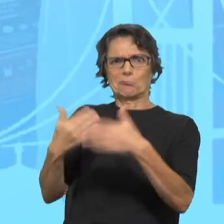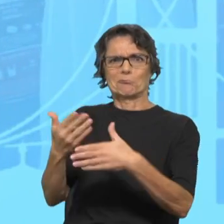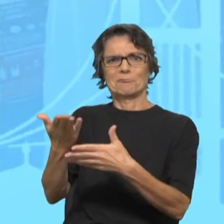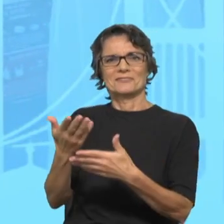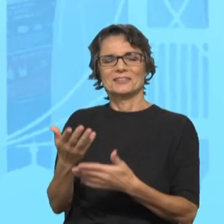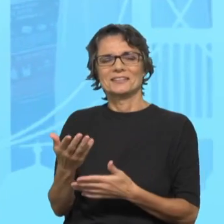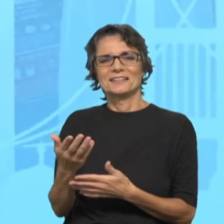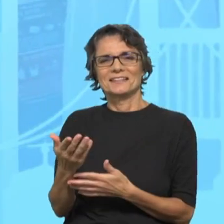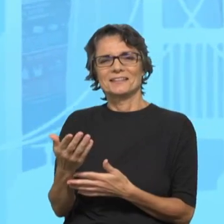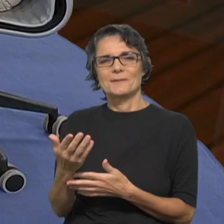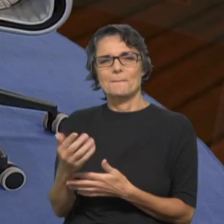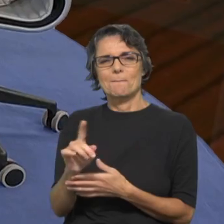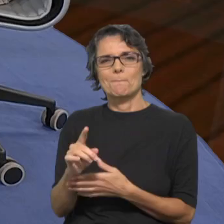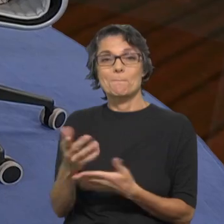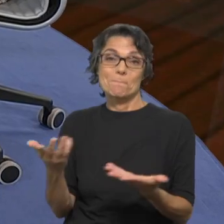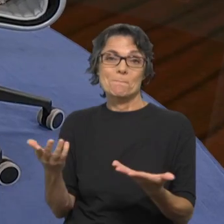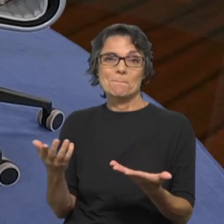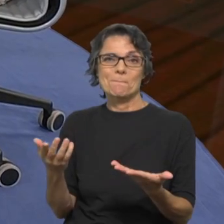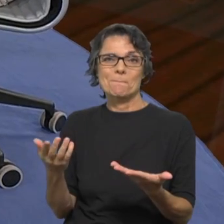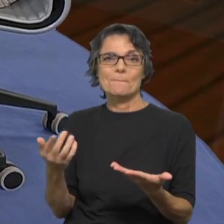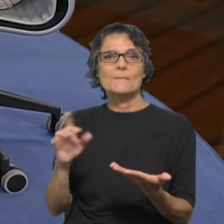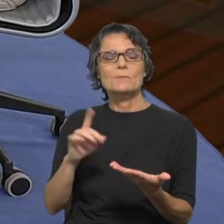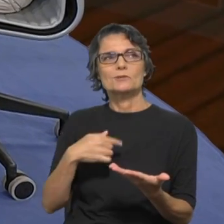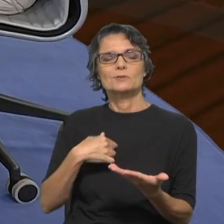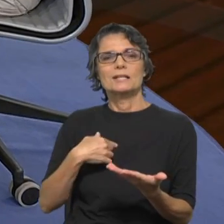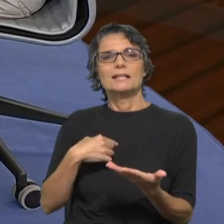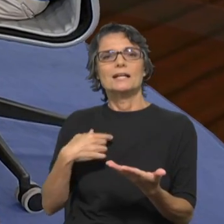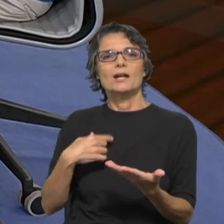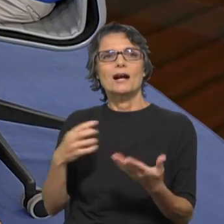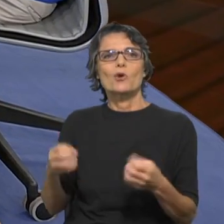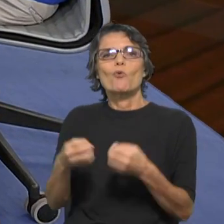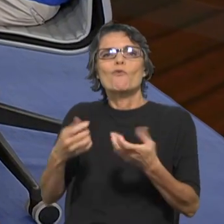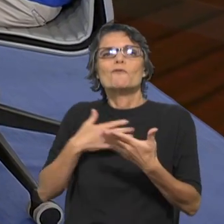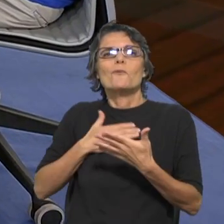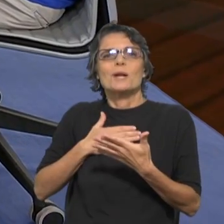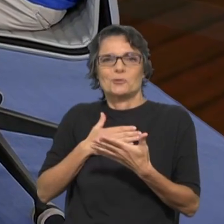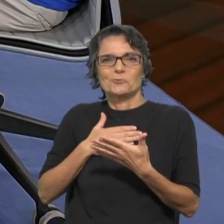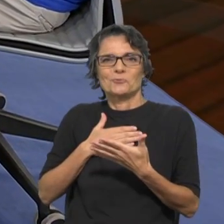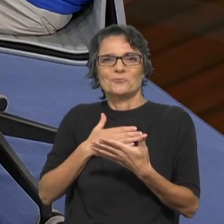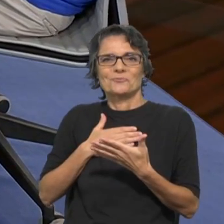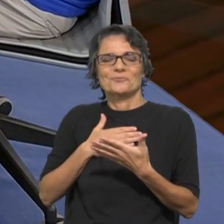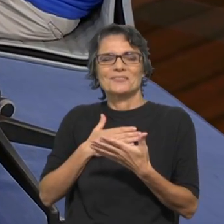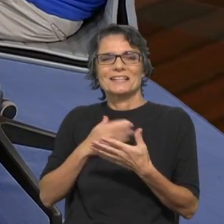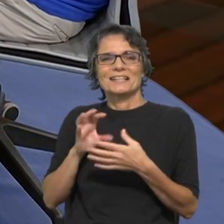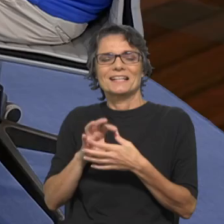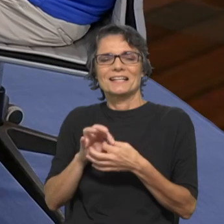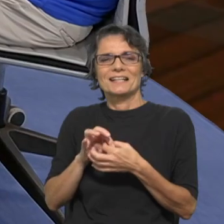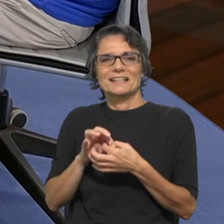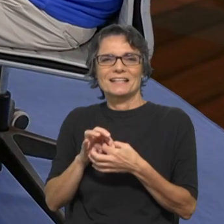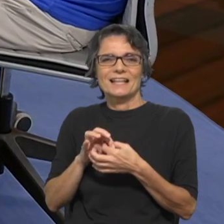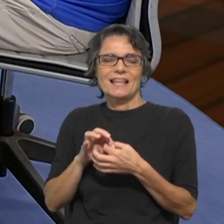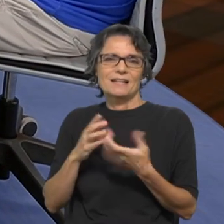vivo. E, portanto, o meu convívio aconteceu assim em ordem à pastoral da Diocese do Porto.